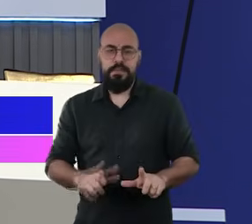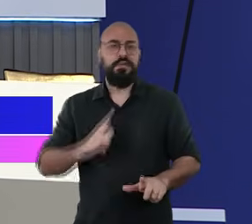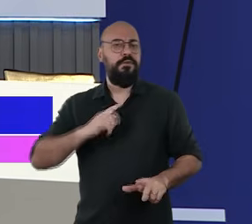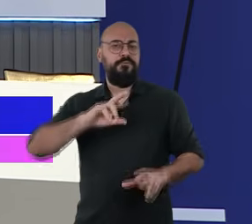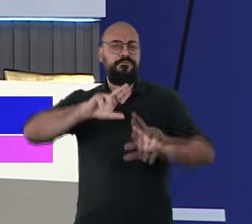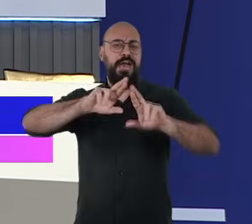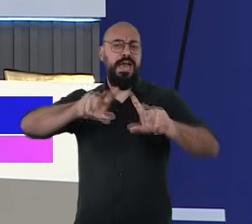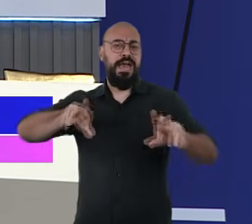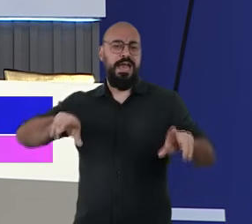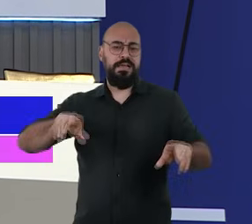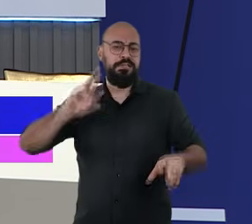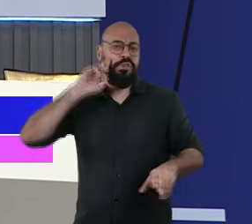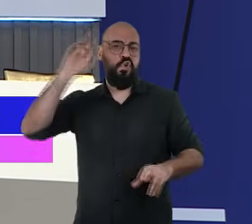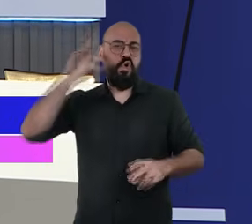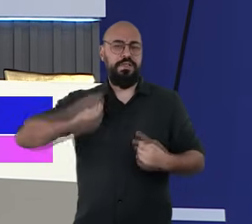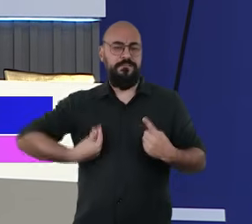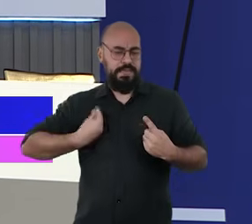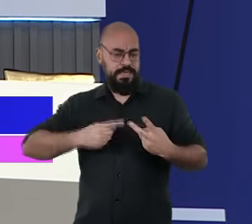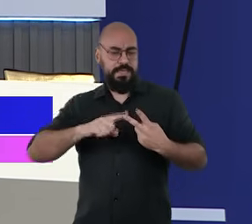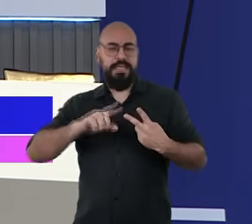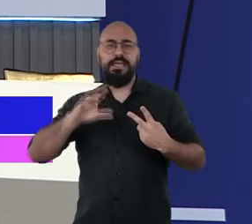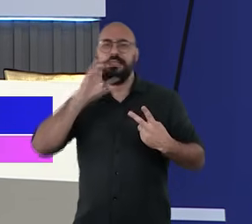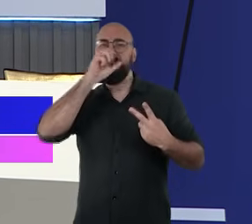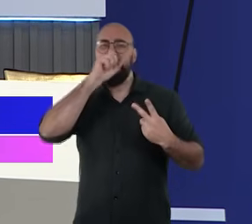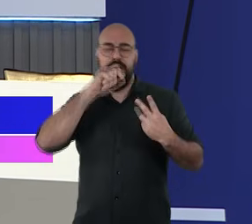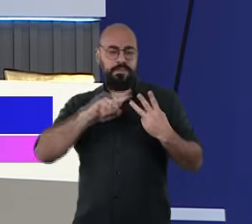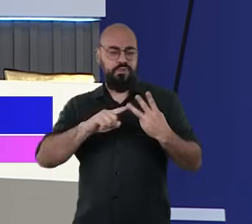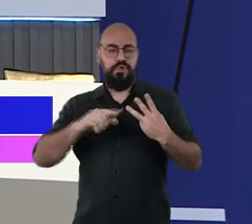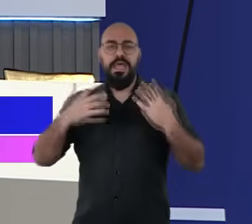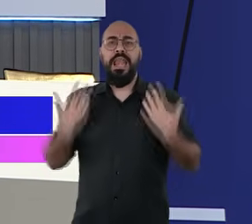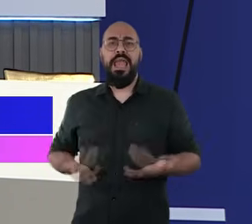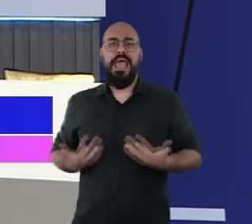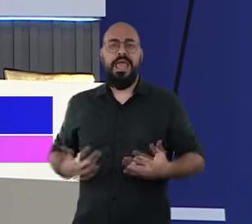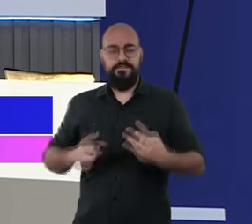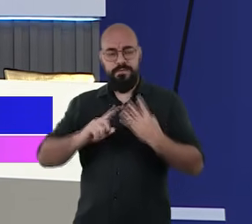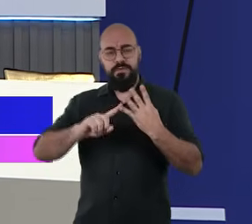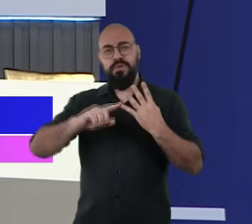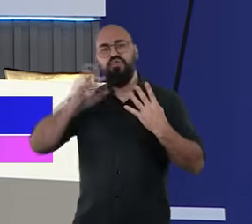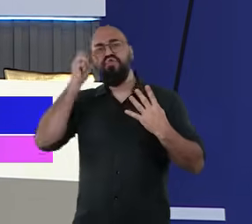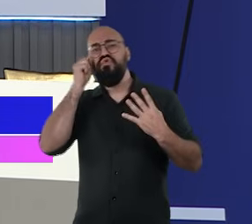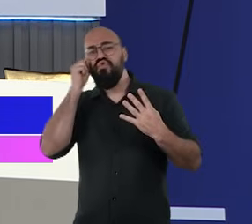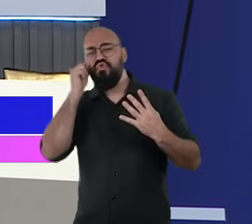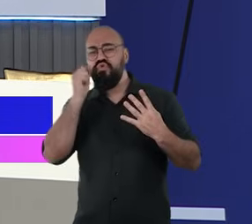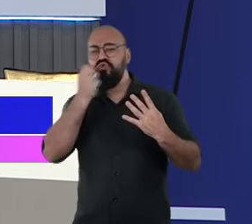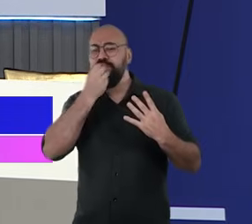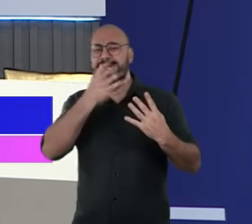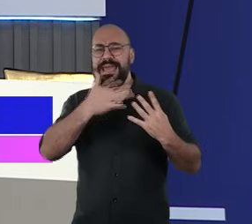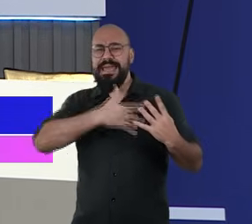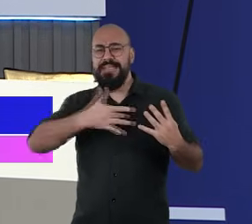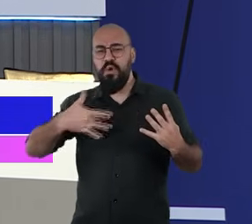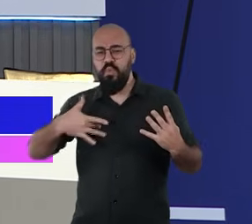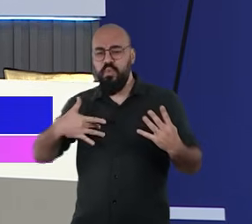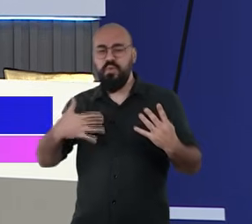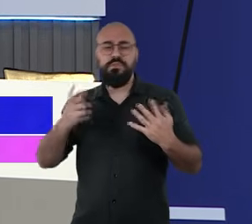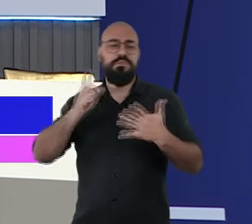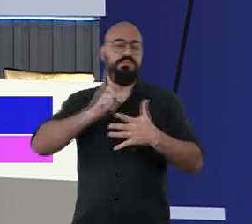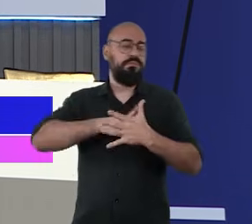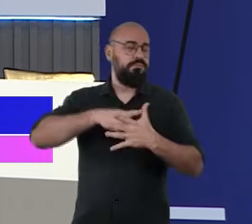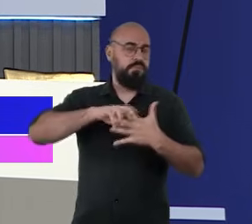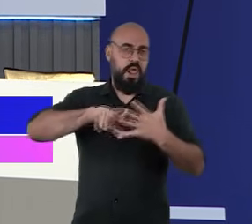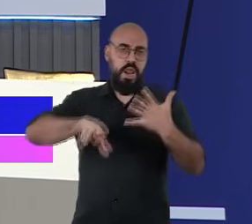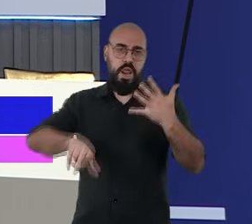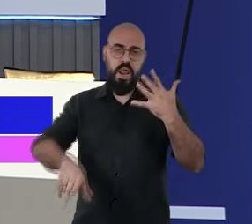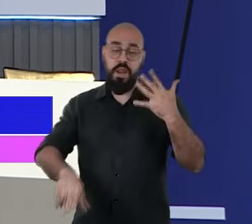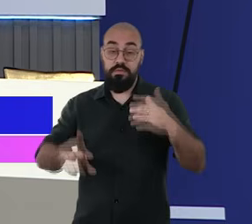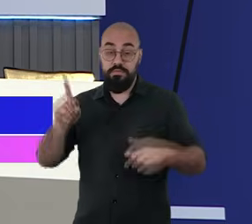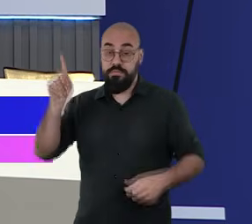da Criação, o Senhor da Vida, Sal do Mais, Fique Leve, Acordes. Bom, vários materiais para te ajudar. Aí você